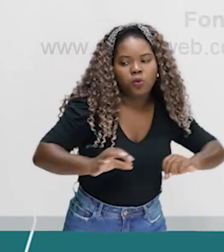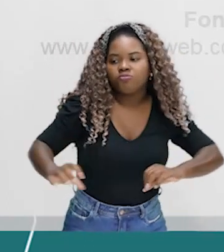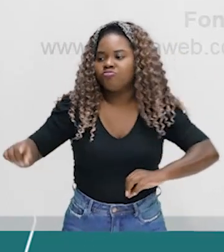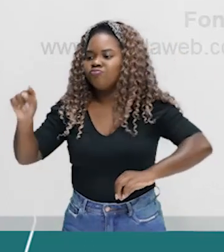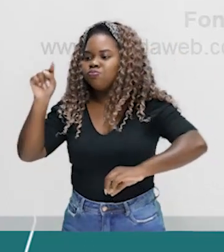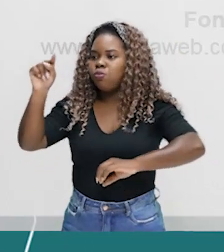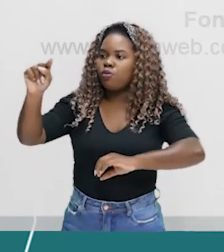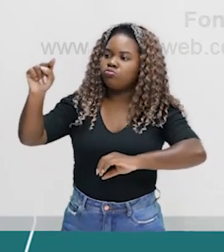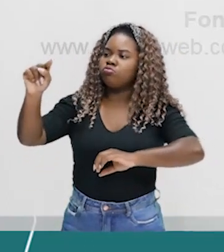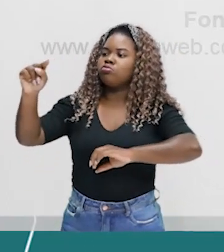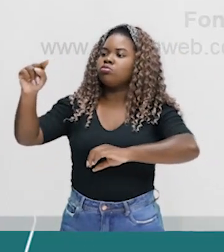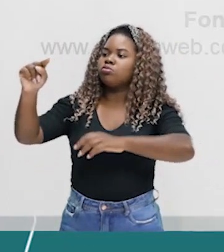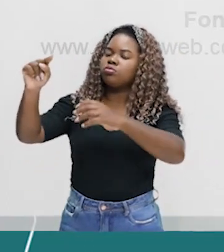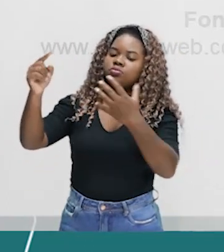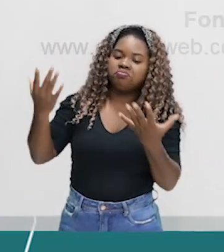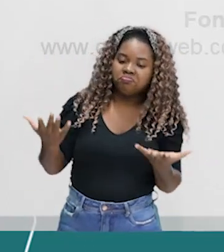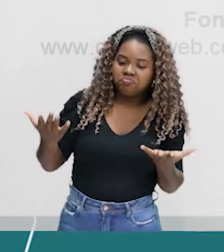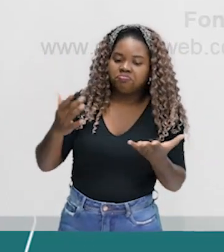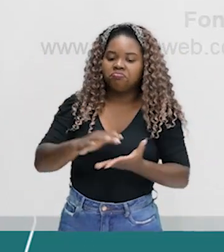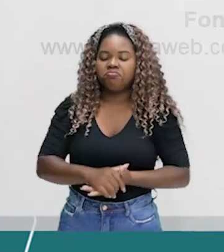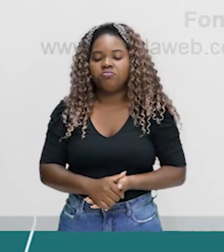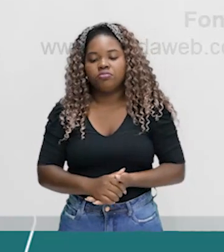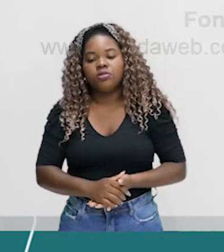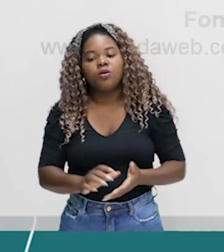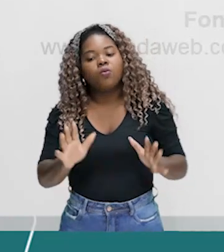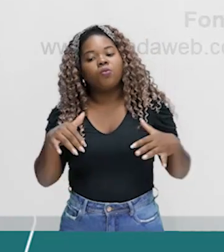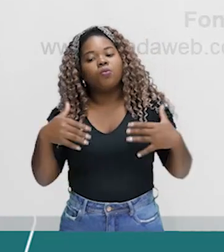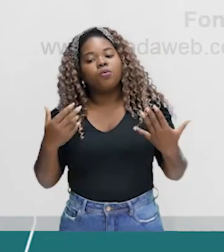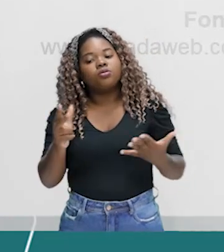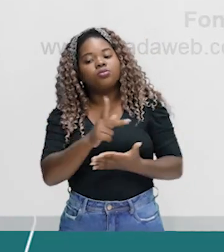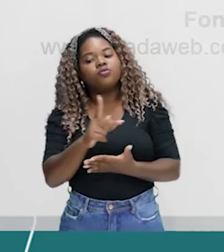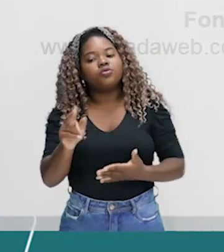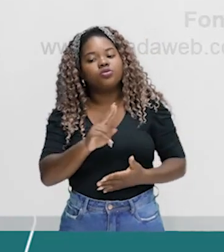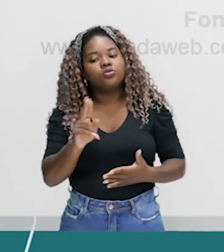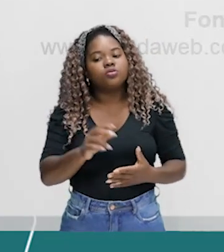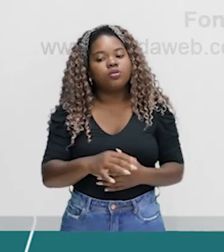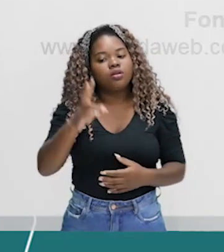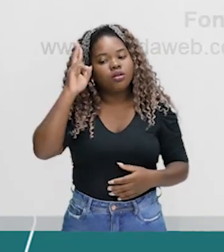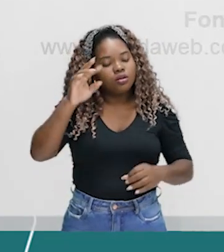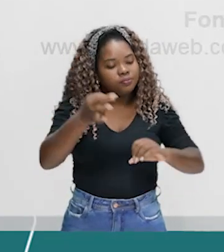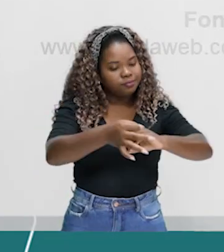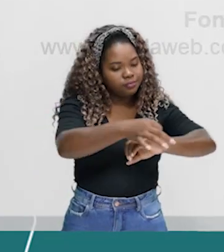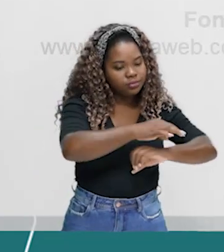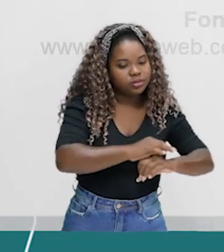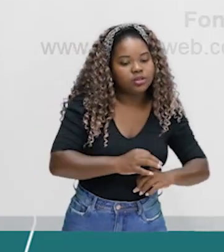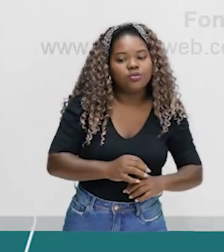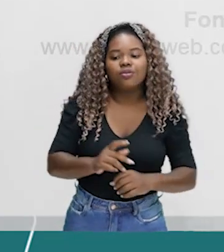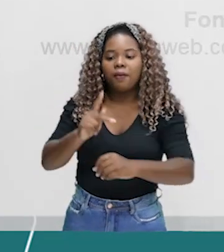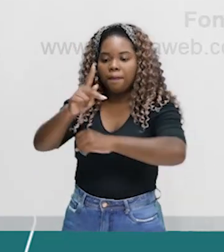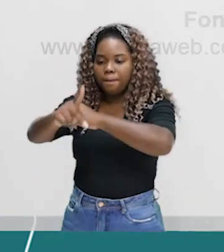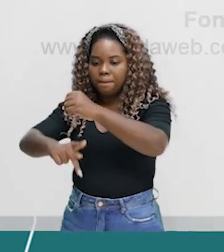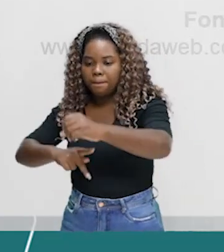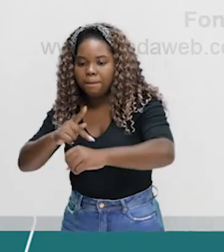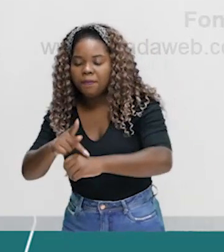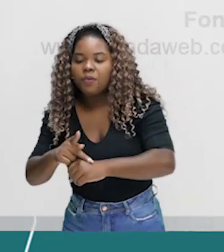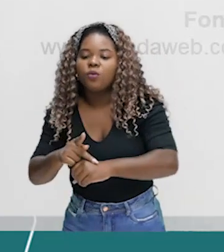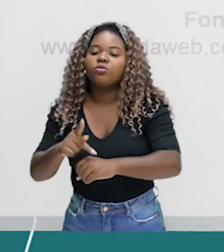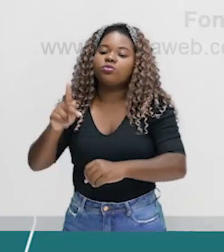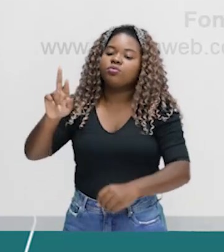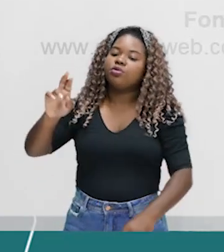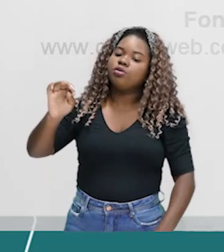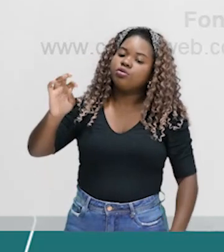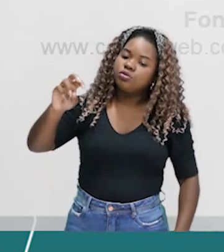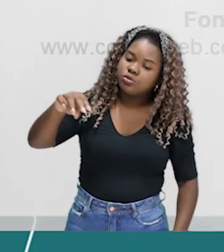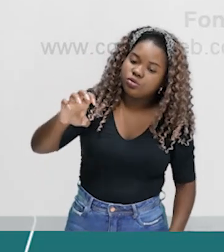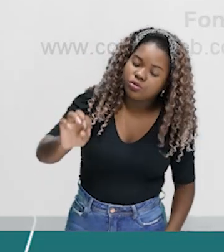subatômicas. Que partículas são essas? Vamos lembrar que o átomo ele é formado pelos prótons, pelos nêutrons,